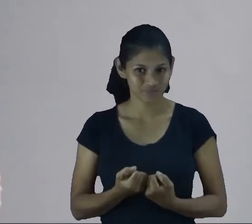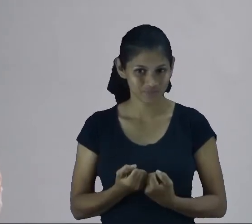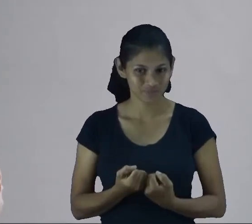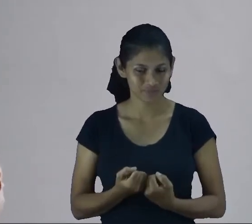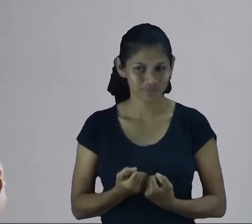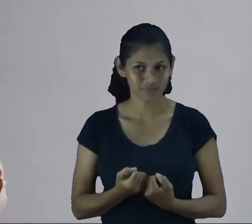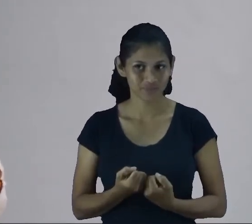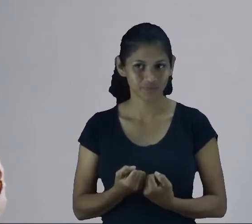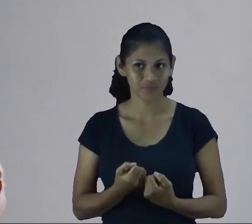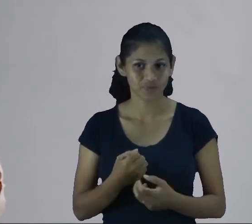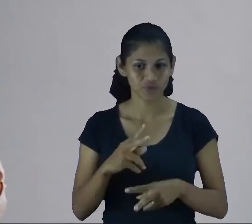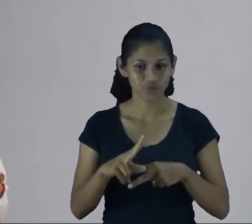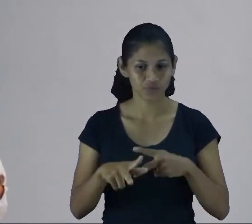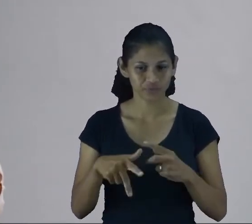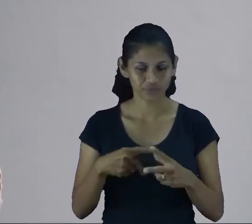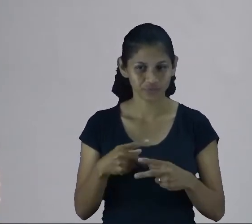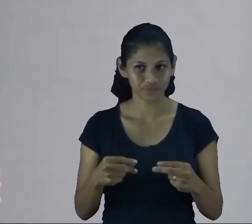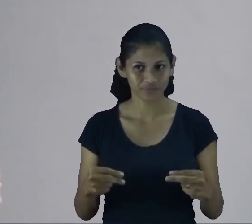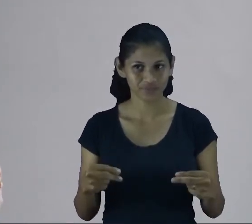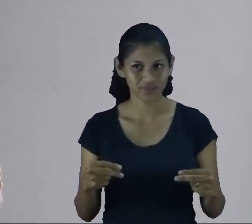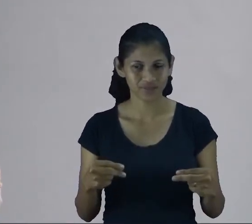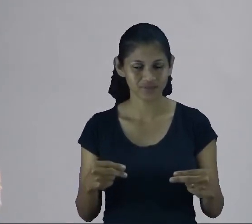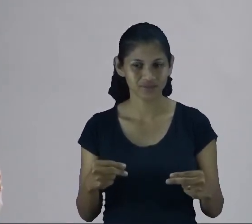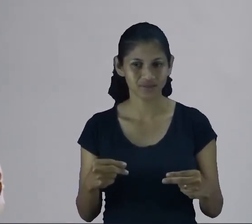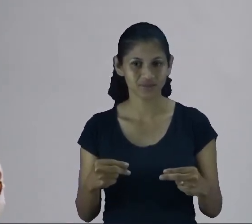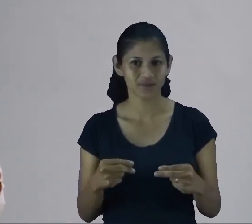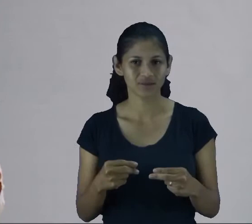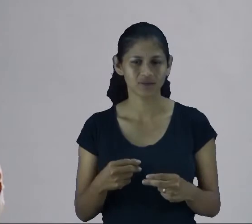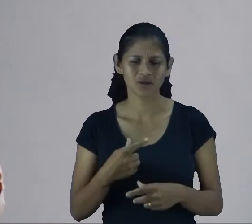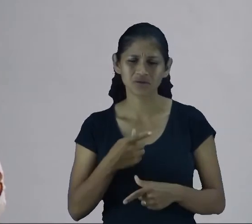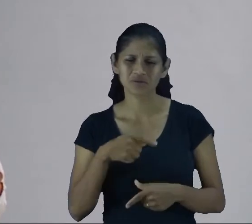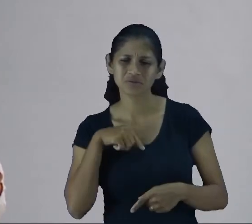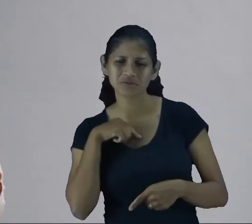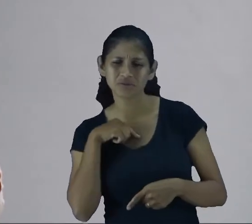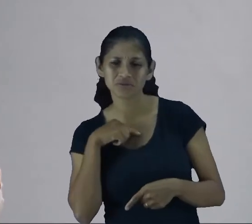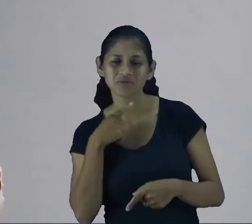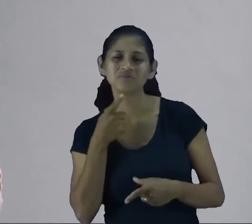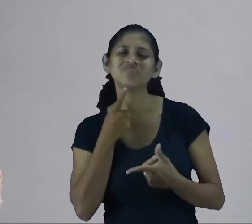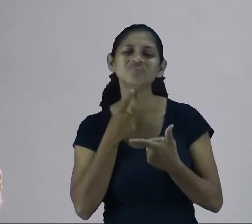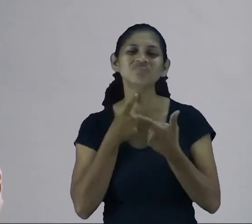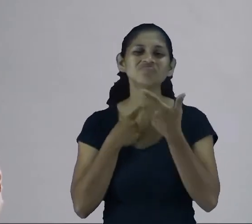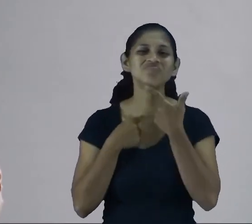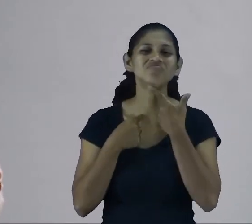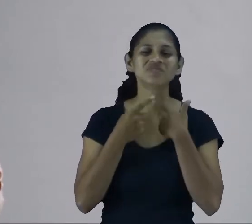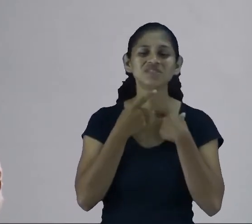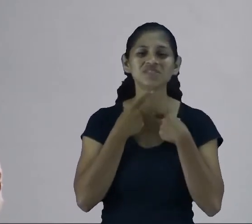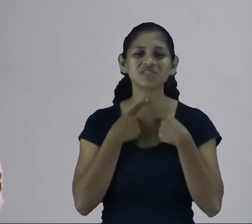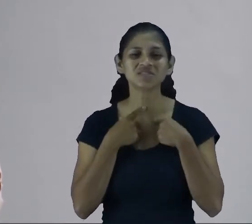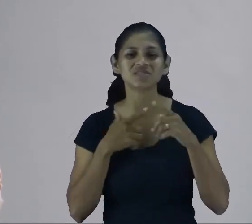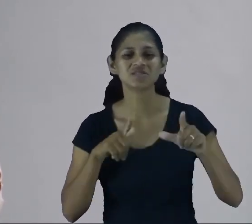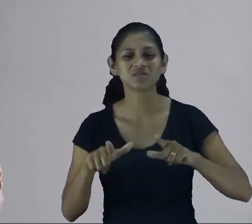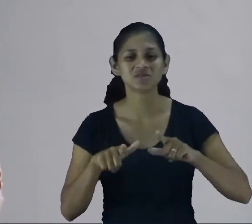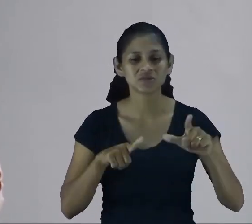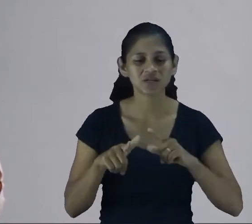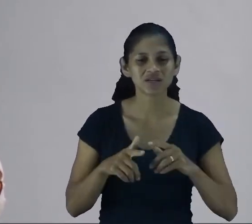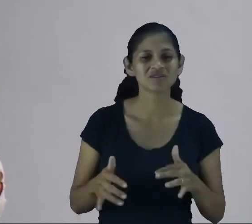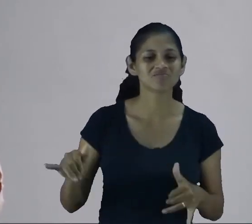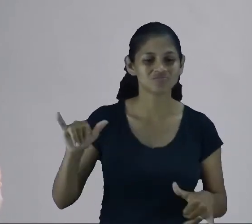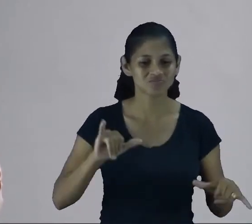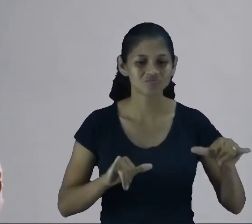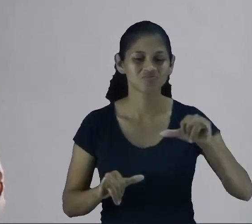esse desejo ali de trabalhar com essa questão dos experimentos, né, da química experimental. E eu recebi, né, eu ganhei um kit de química, um